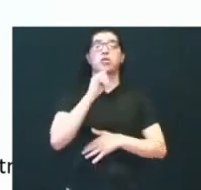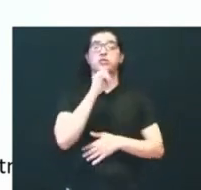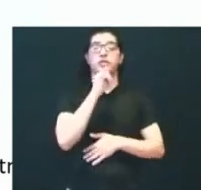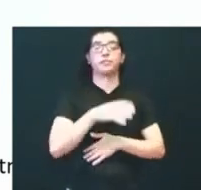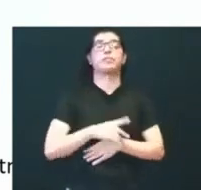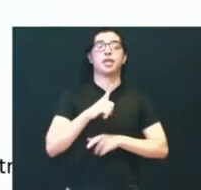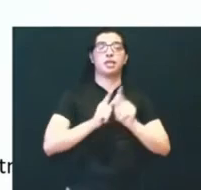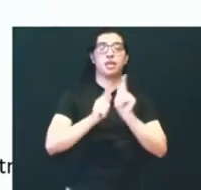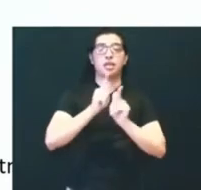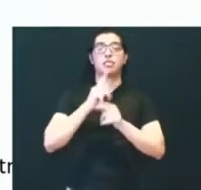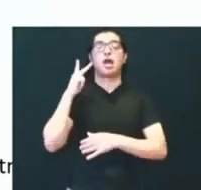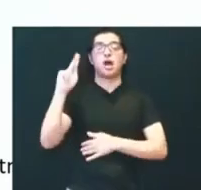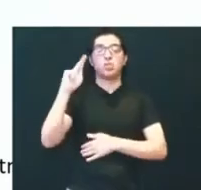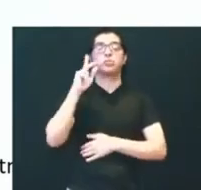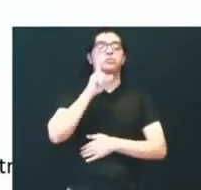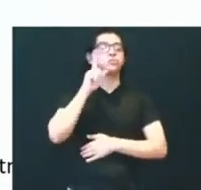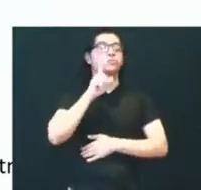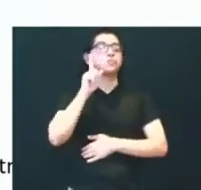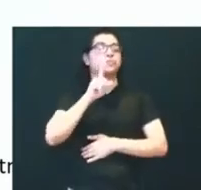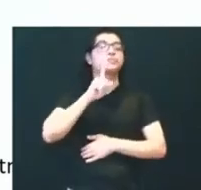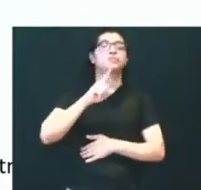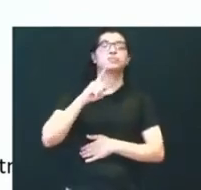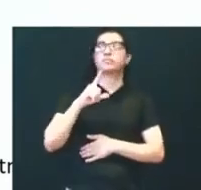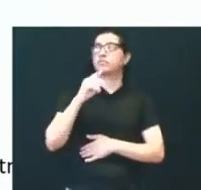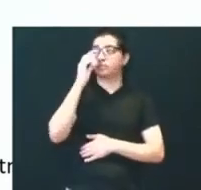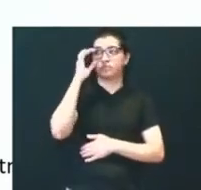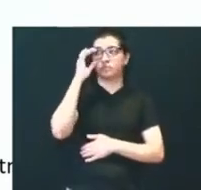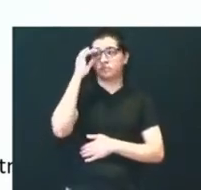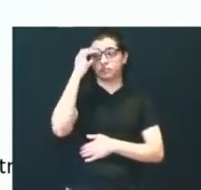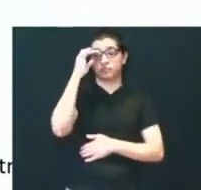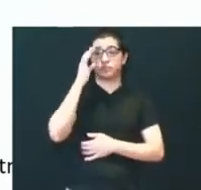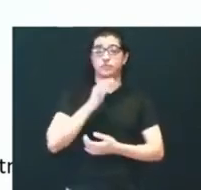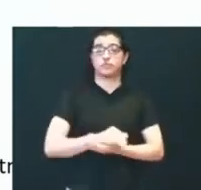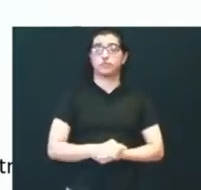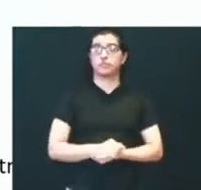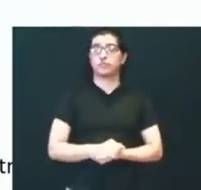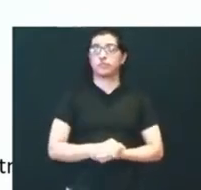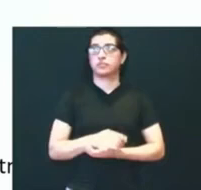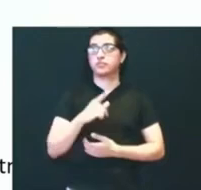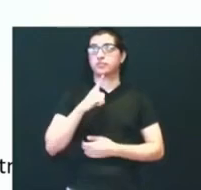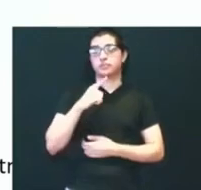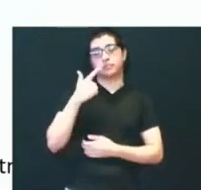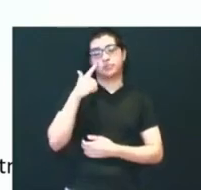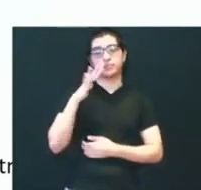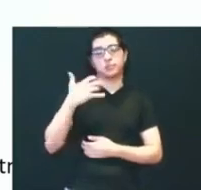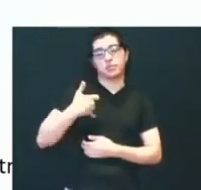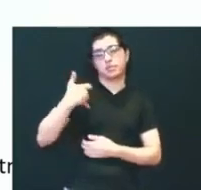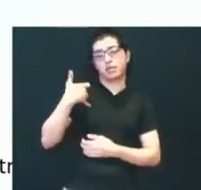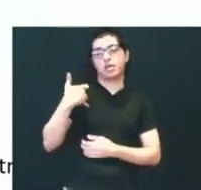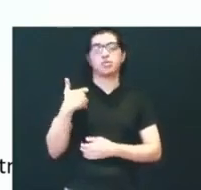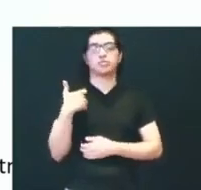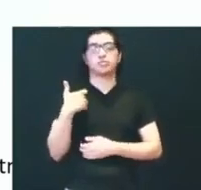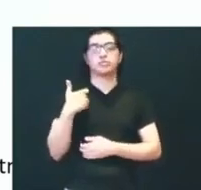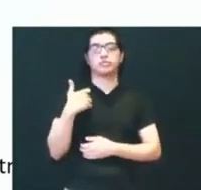dado lá dos Estados Unidos, que a idade média de você ter o diagnóstico de uma leucemia é em torno